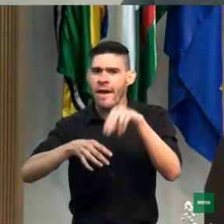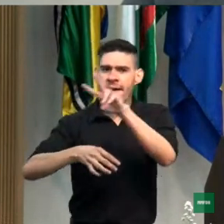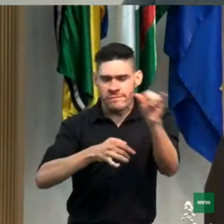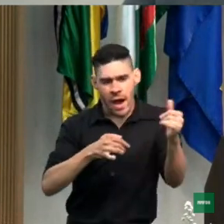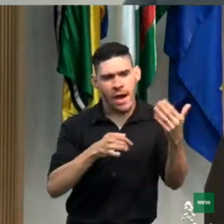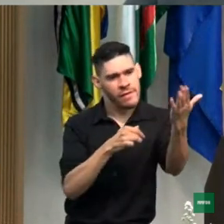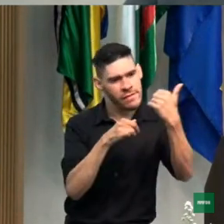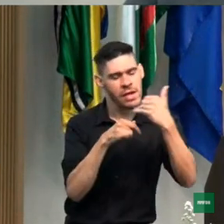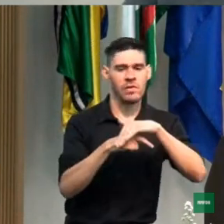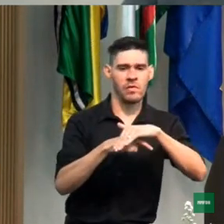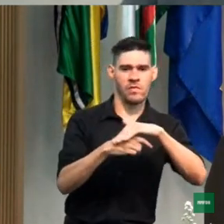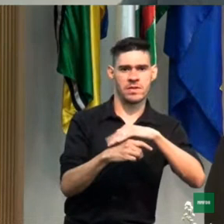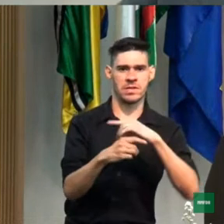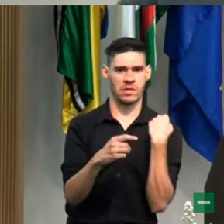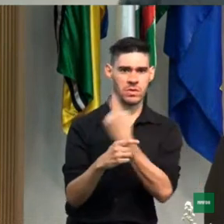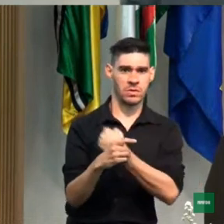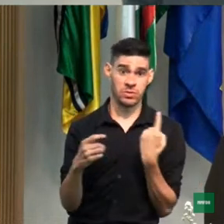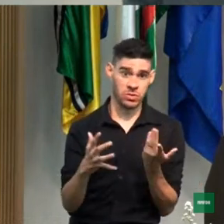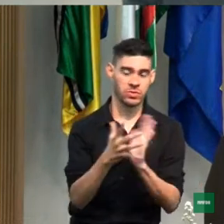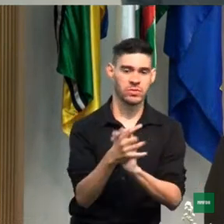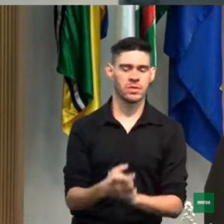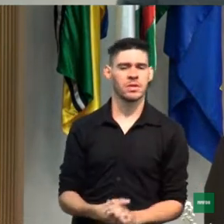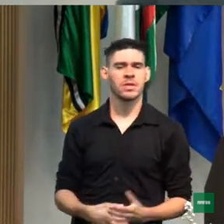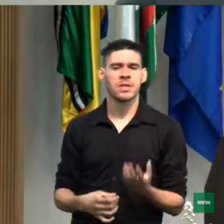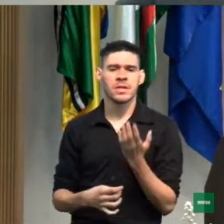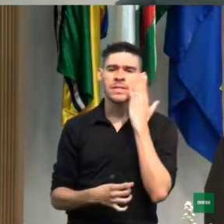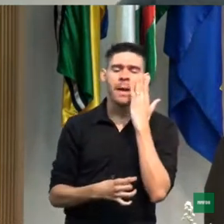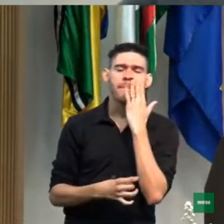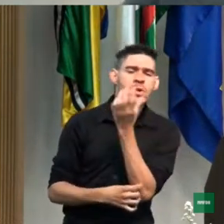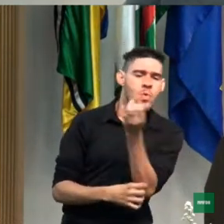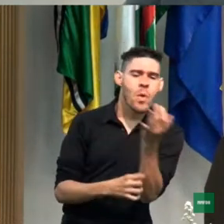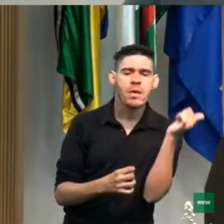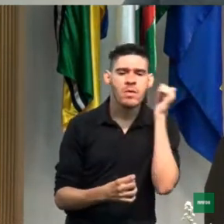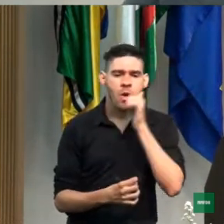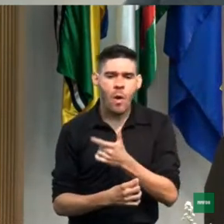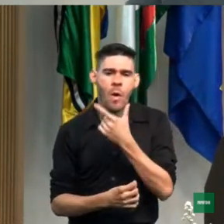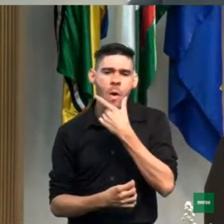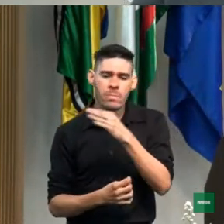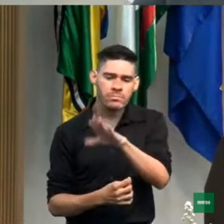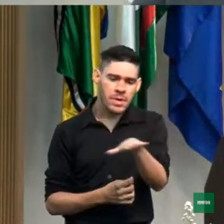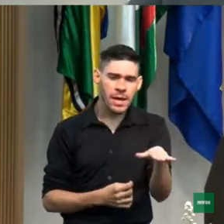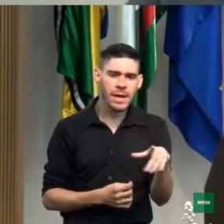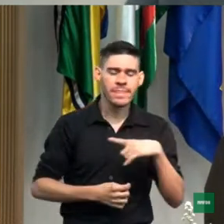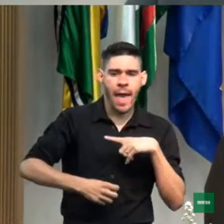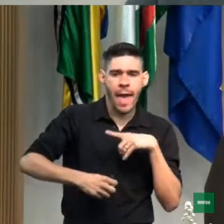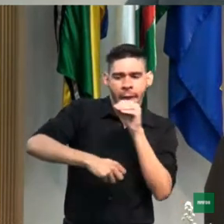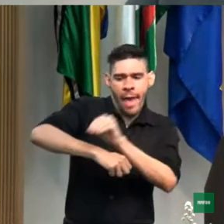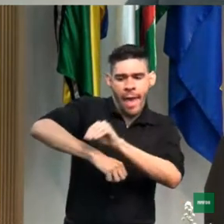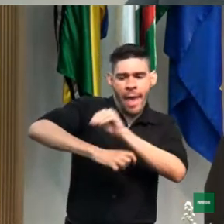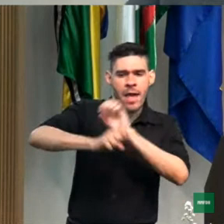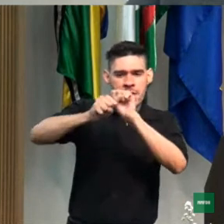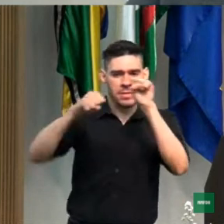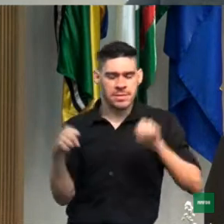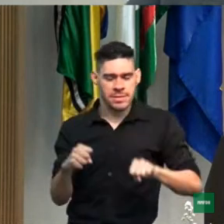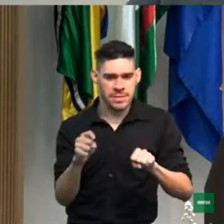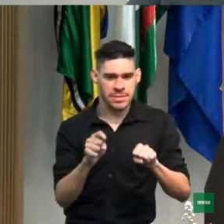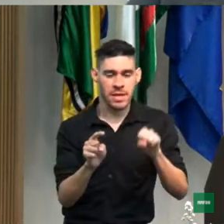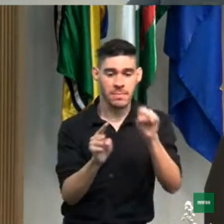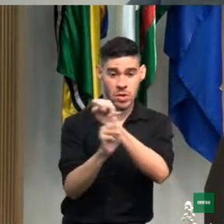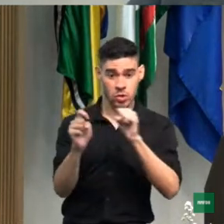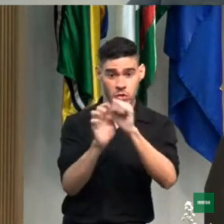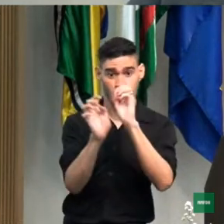Sabe quantos meninos e meninas nós temos acautelados no sistema socioeducativo no Brasil? Nós